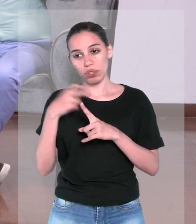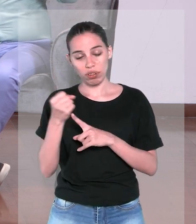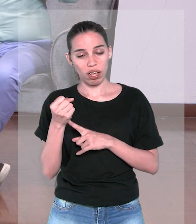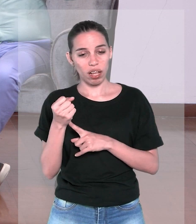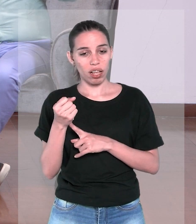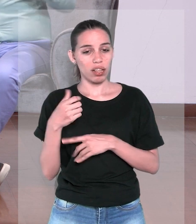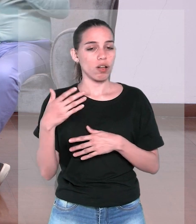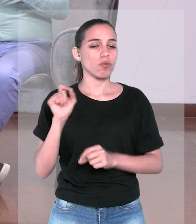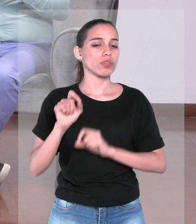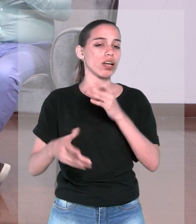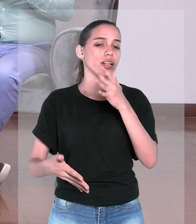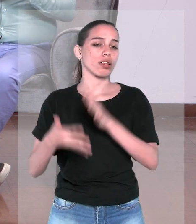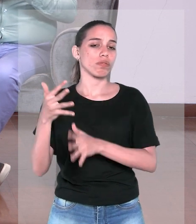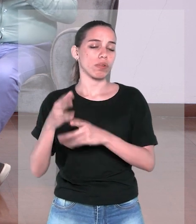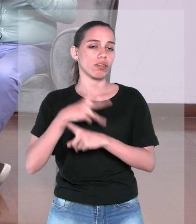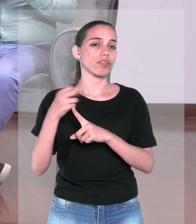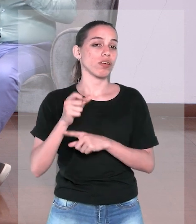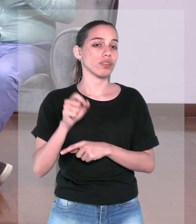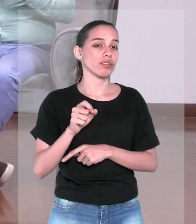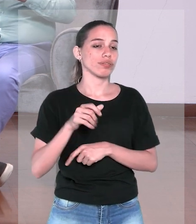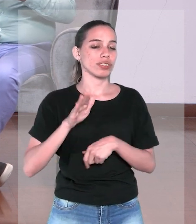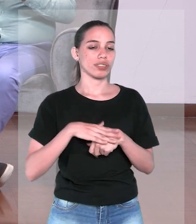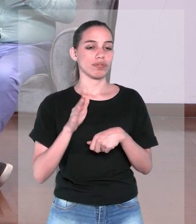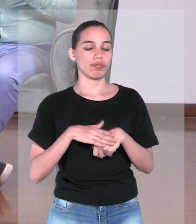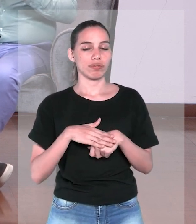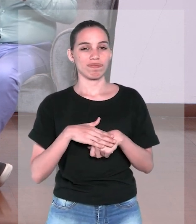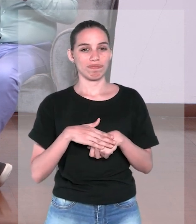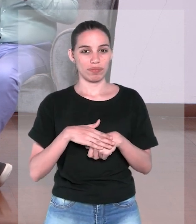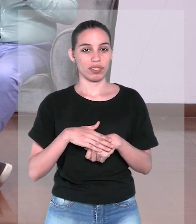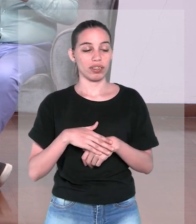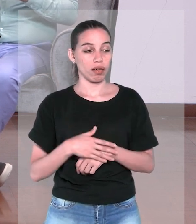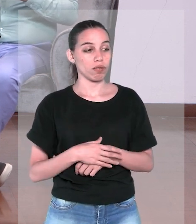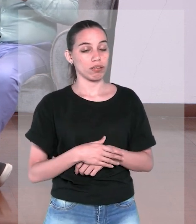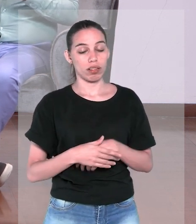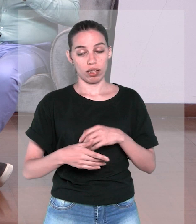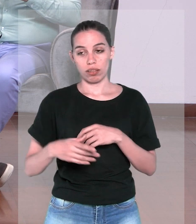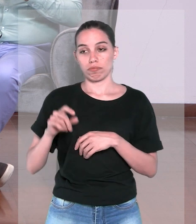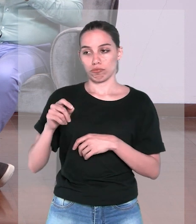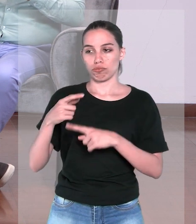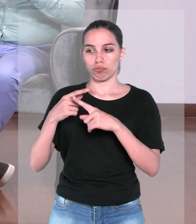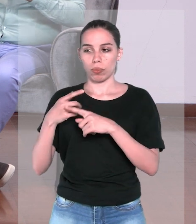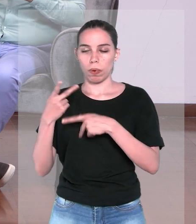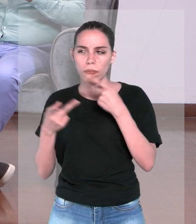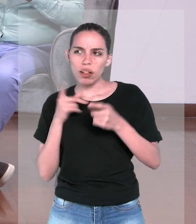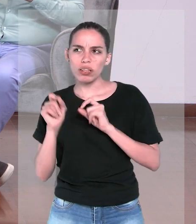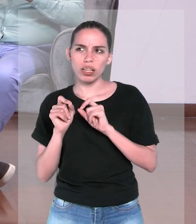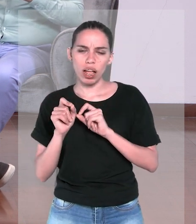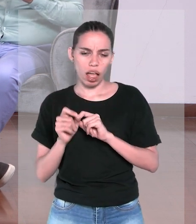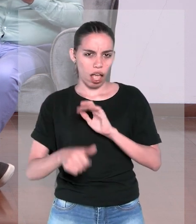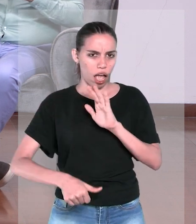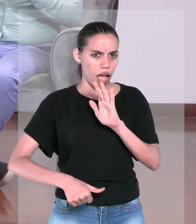haver alguém te dizendo, se eu pensar numa perspectiva psicanalítica, o meu superego vai dizer para o meu ego o